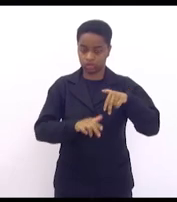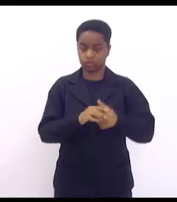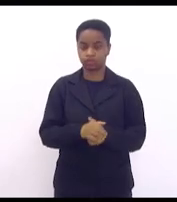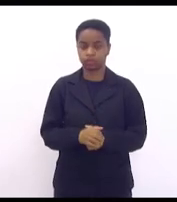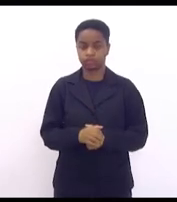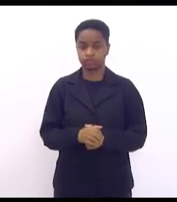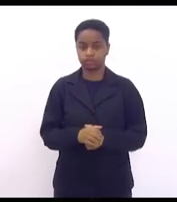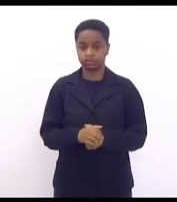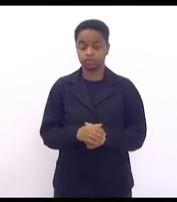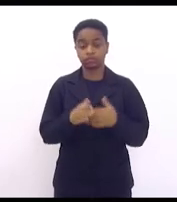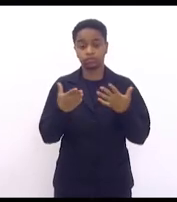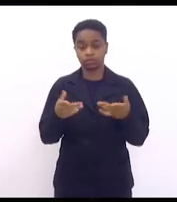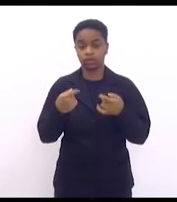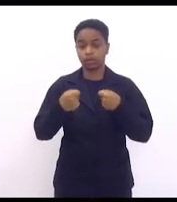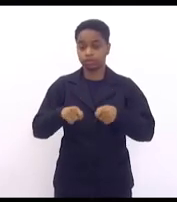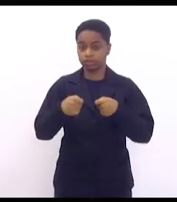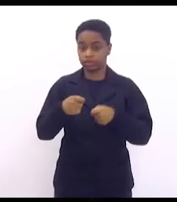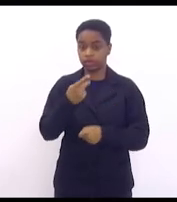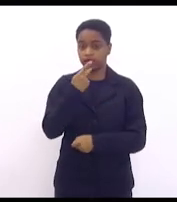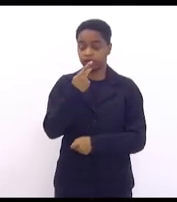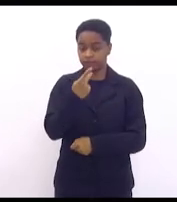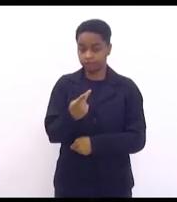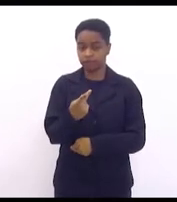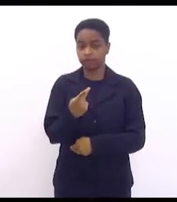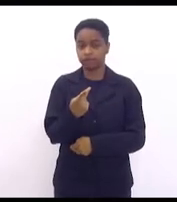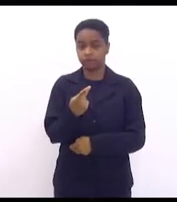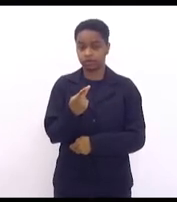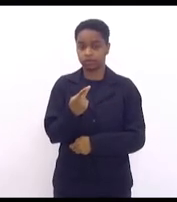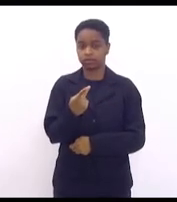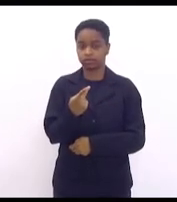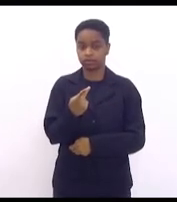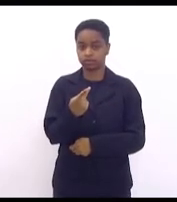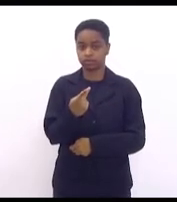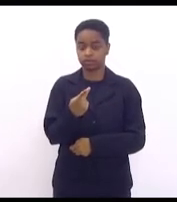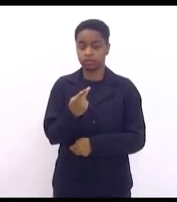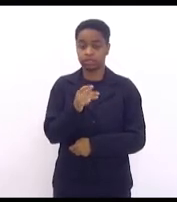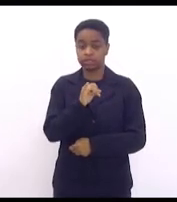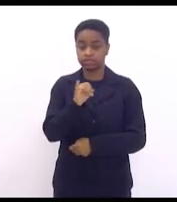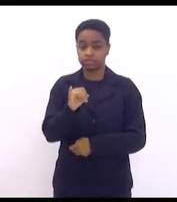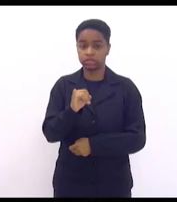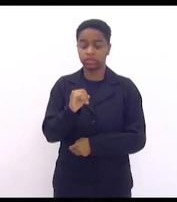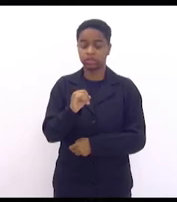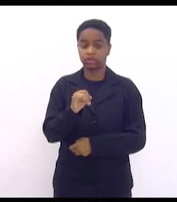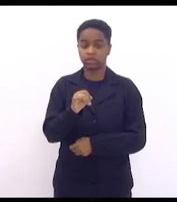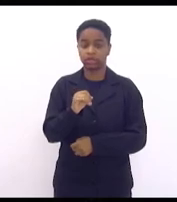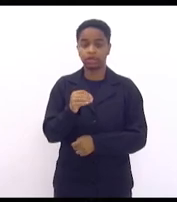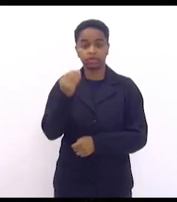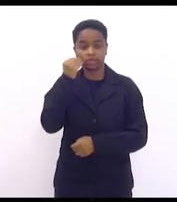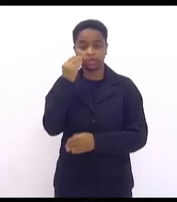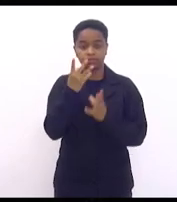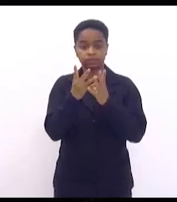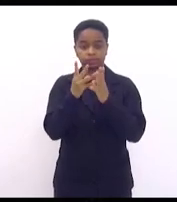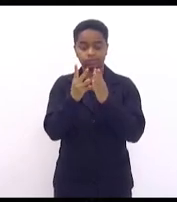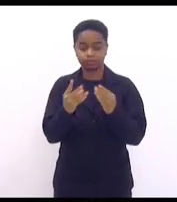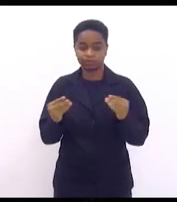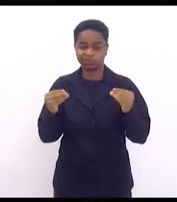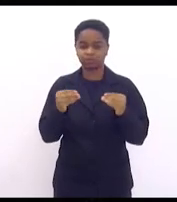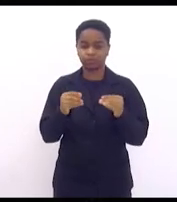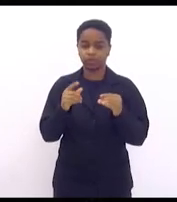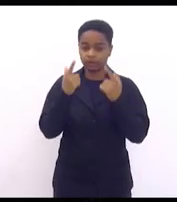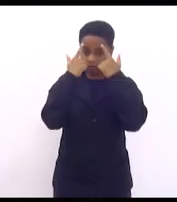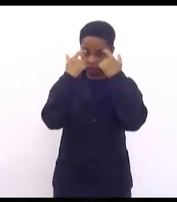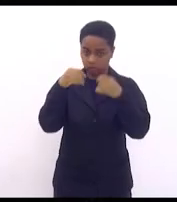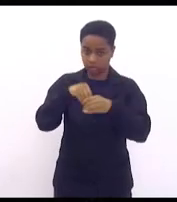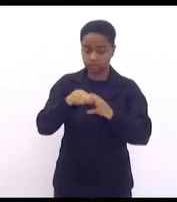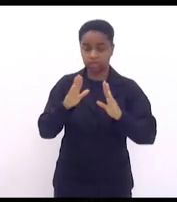É preciso dizer que, seja no enfrentamento à violência doméstica, no combate ao